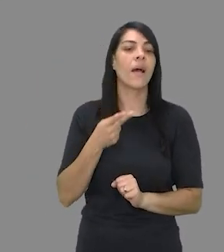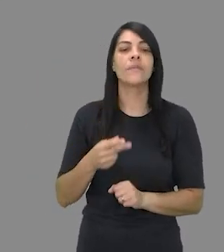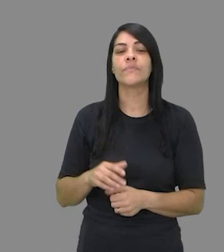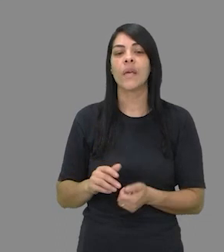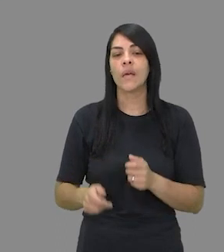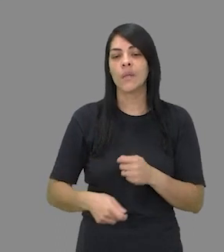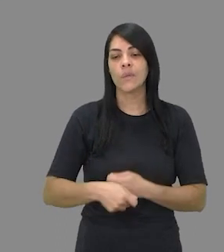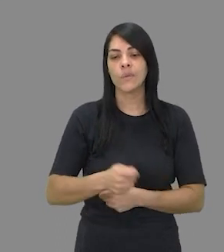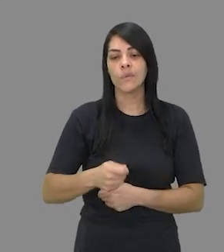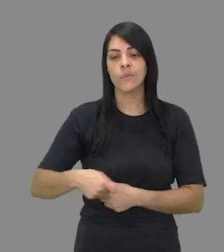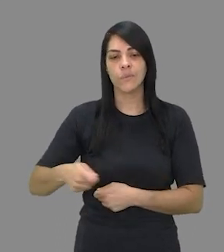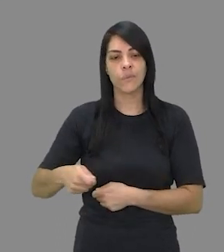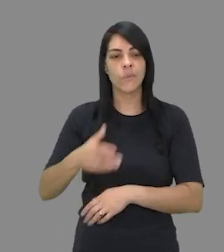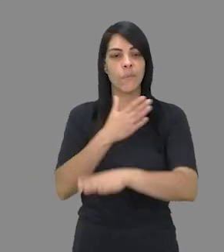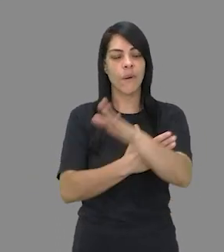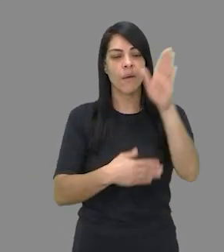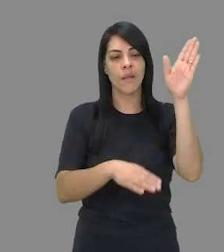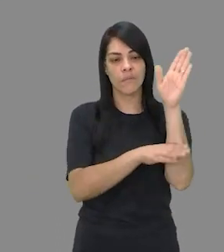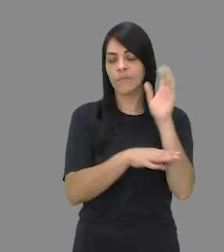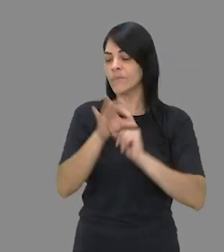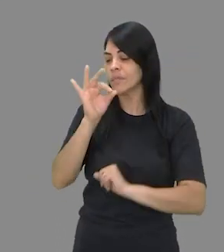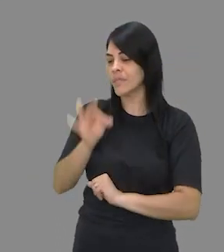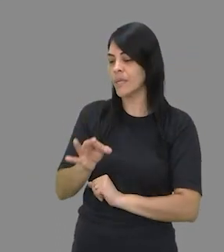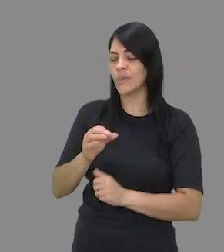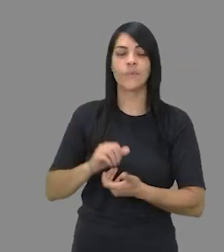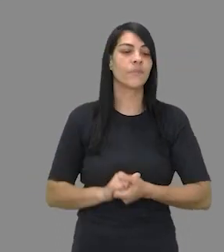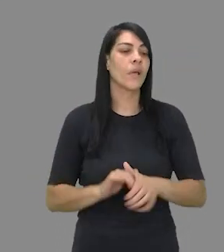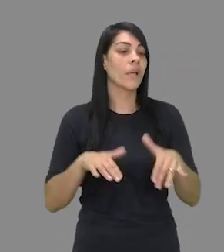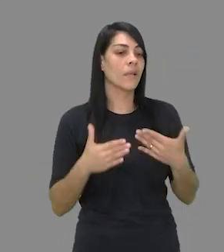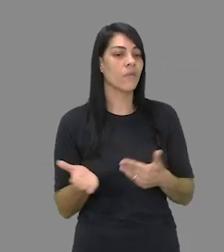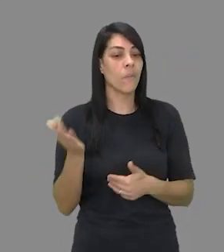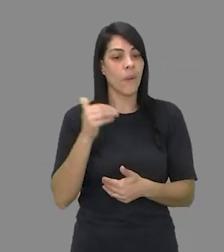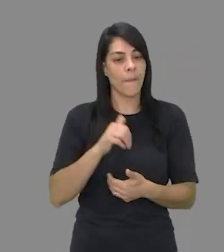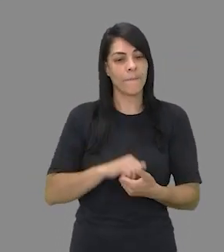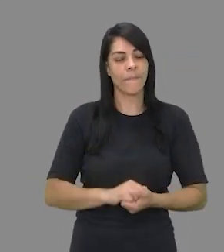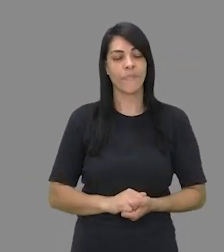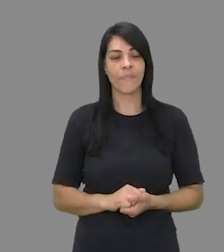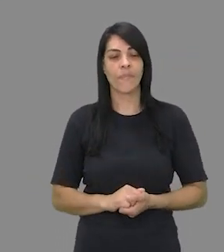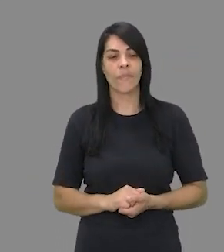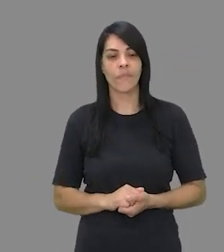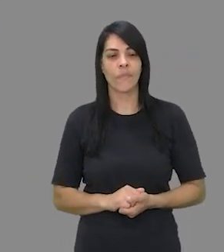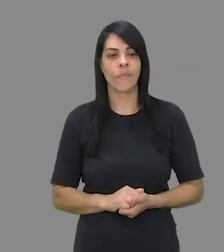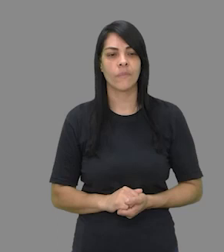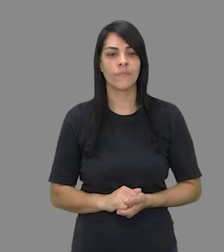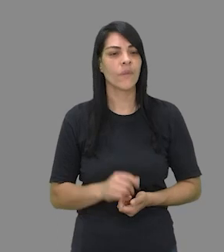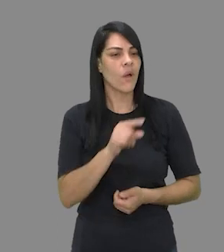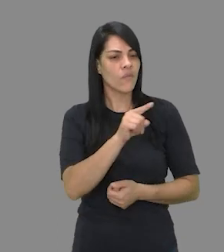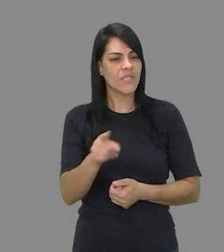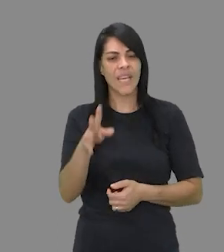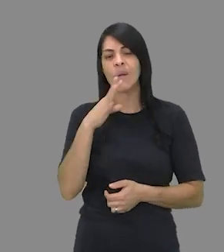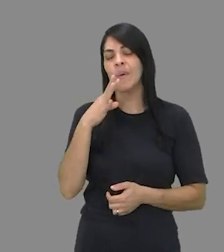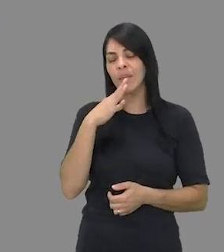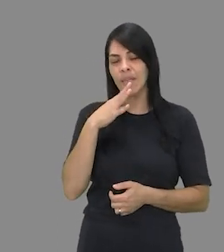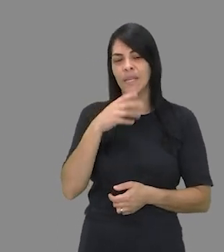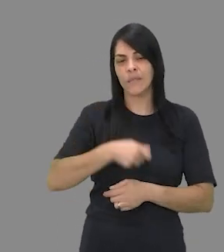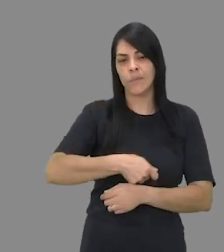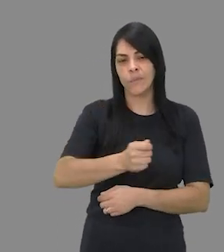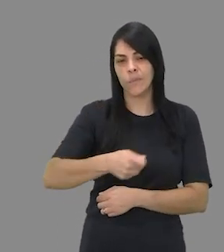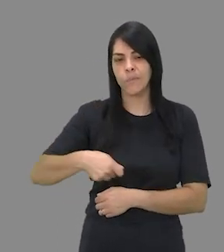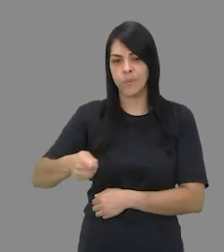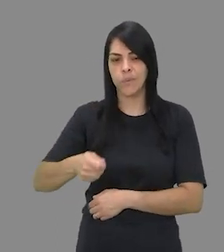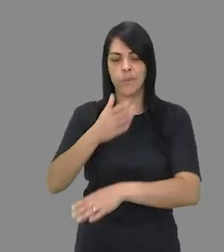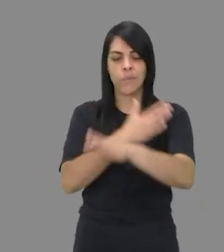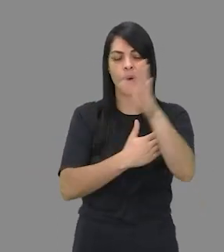mesa paralímpico, correto? Então vamos lá, ó. Você conhece o tênis de